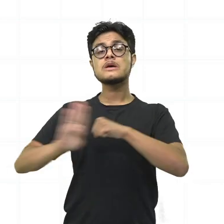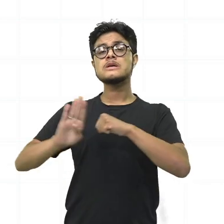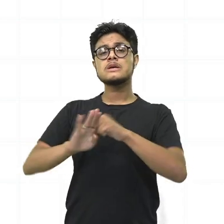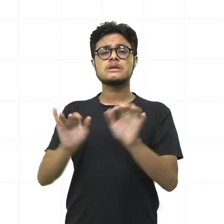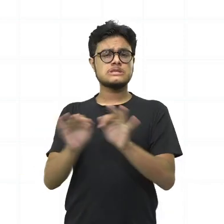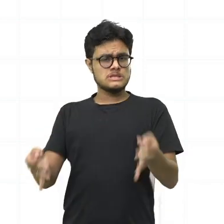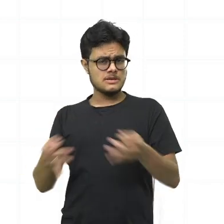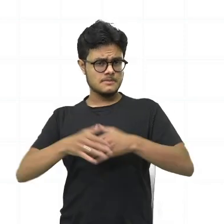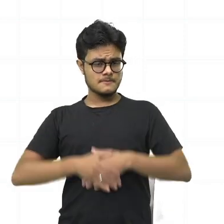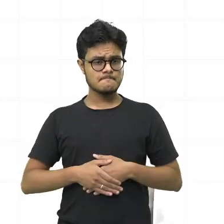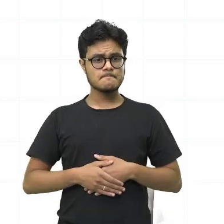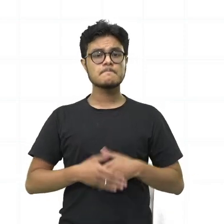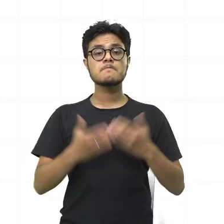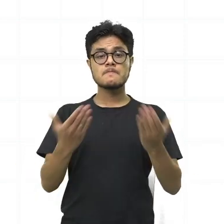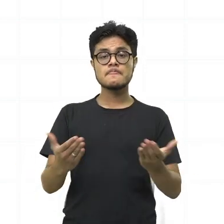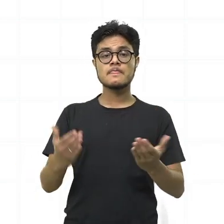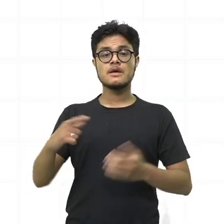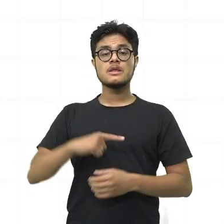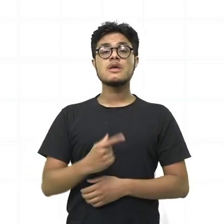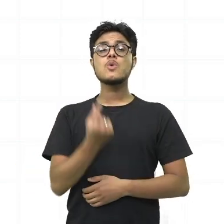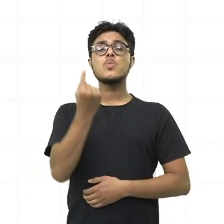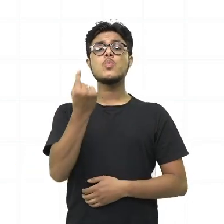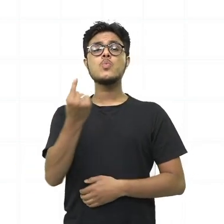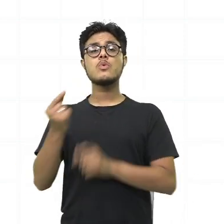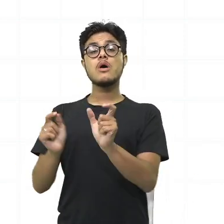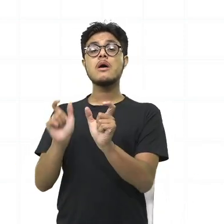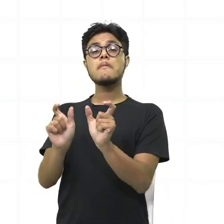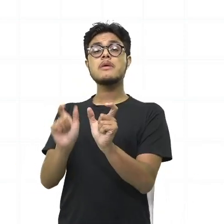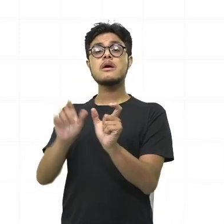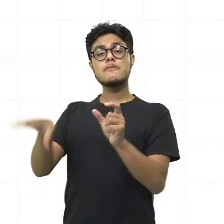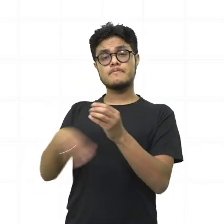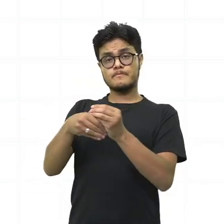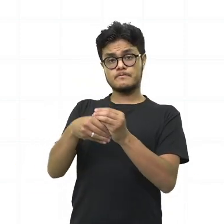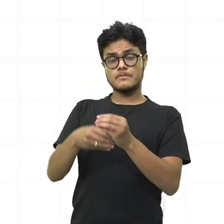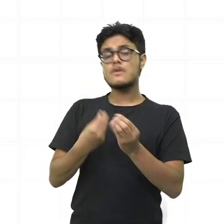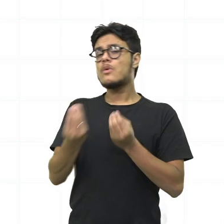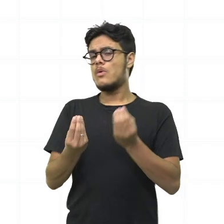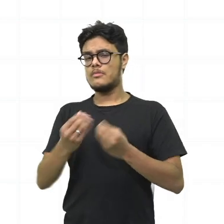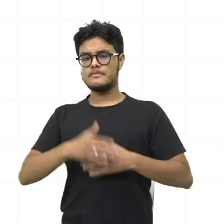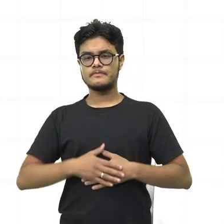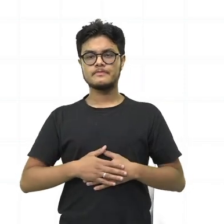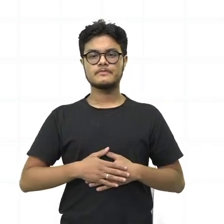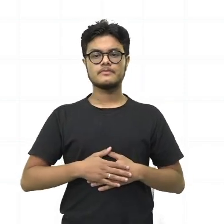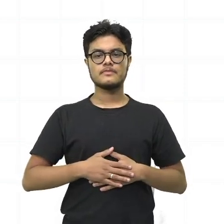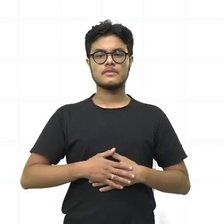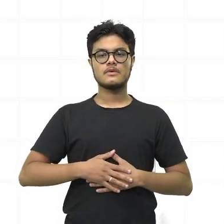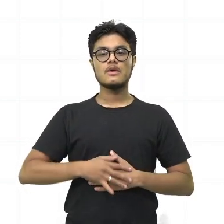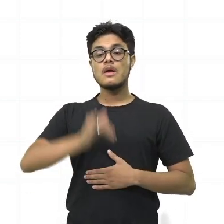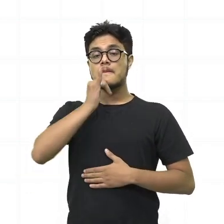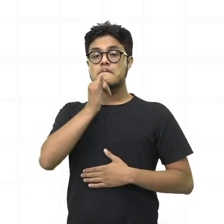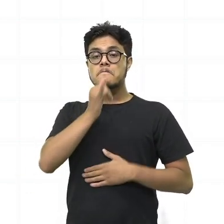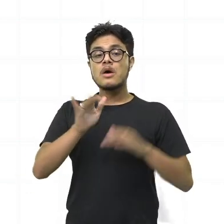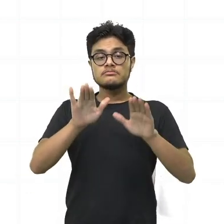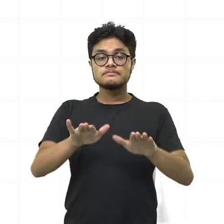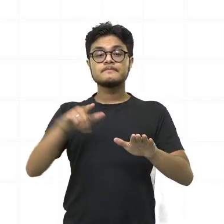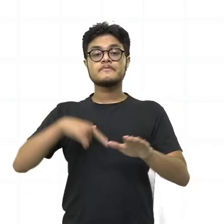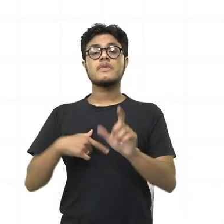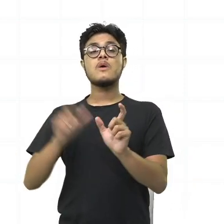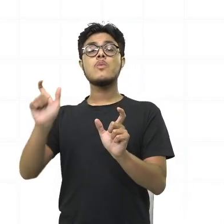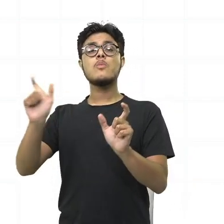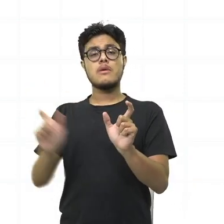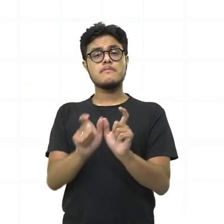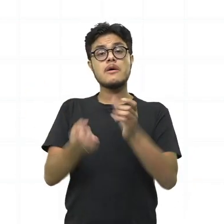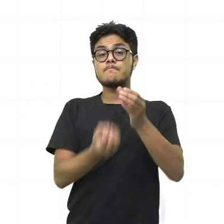Substantivo simples, né, possui apenas um radical, isto é, apenas um elemento formador